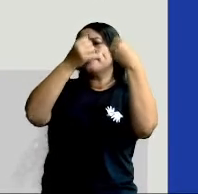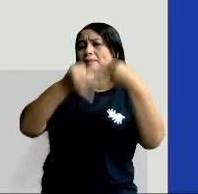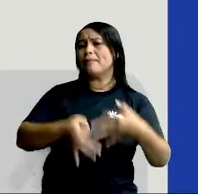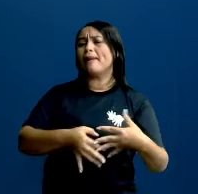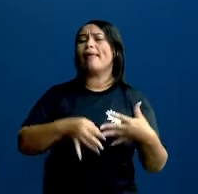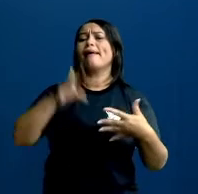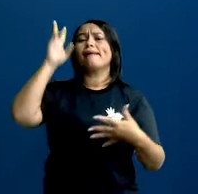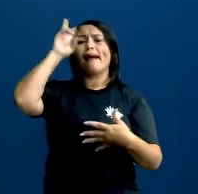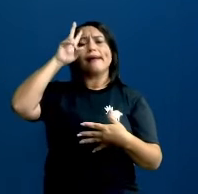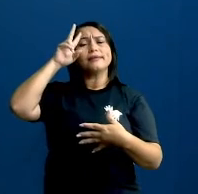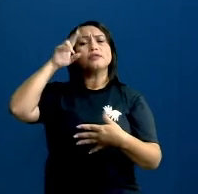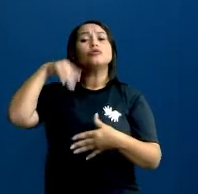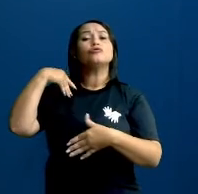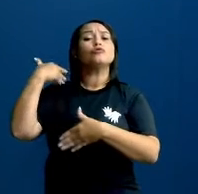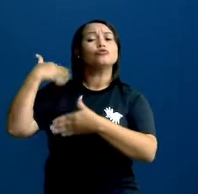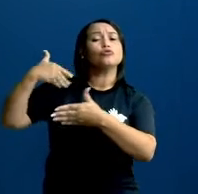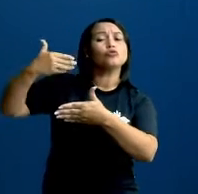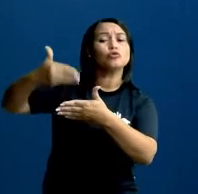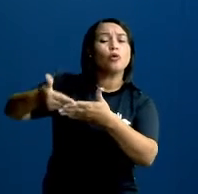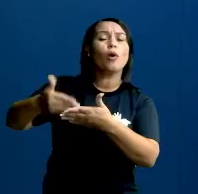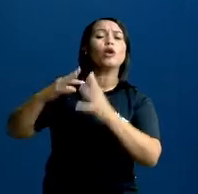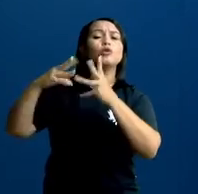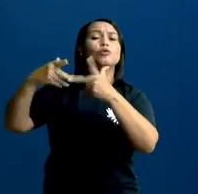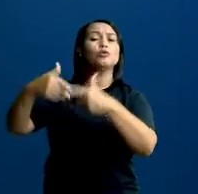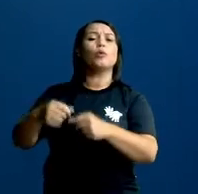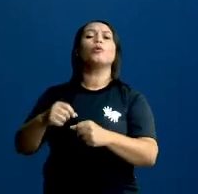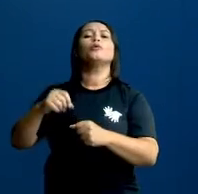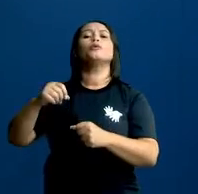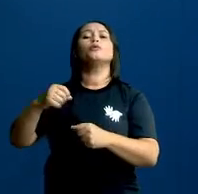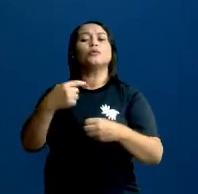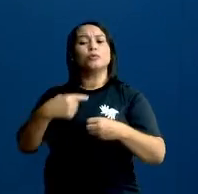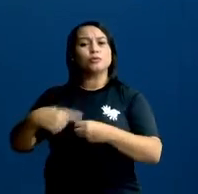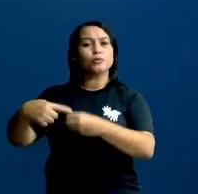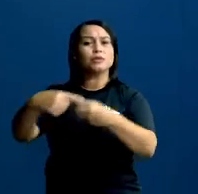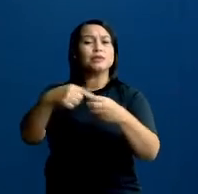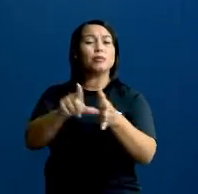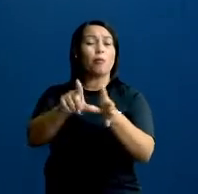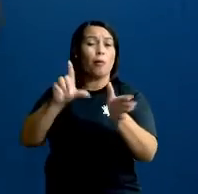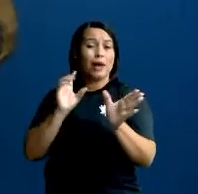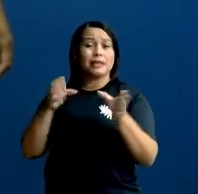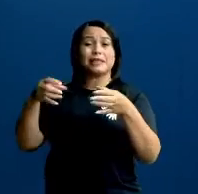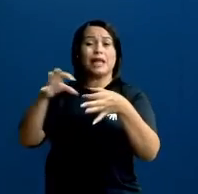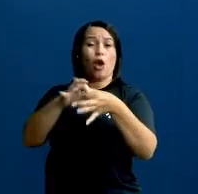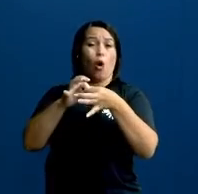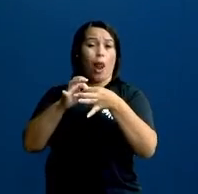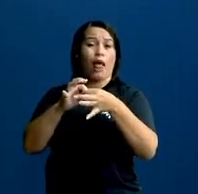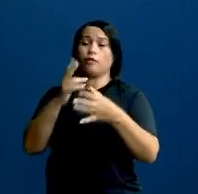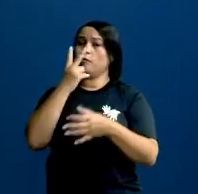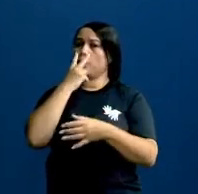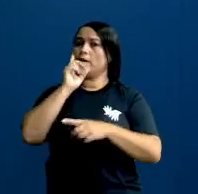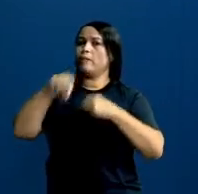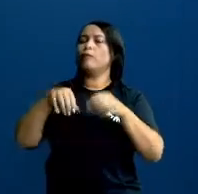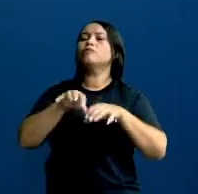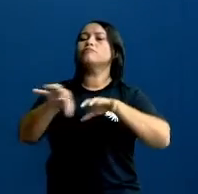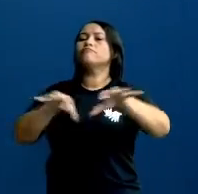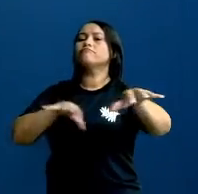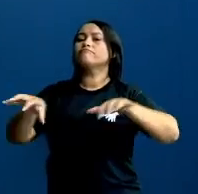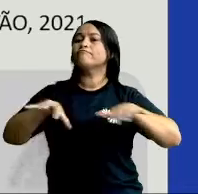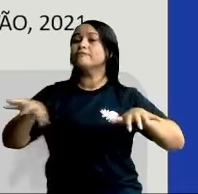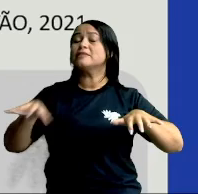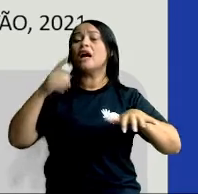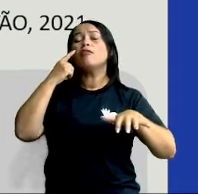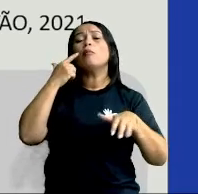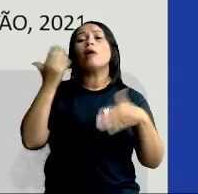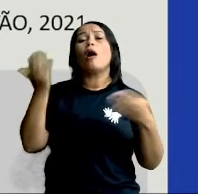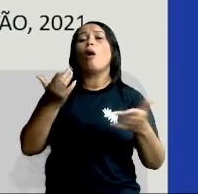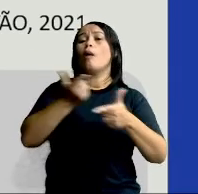que todos esses municípios eram parte, né, de Vitória de Santo Antão antes deles serem divididos. Então, vamos